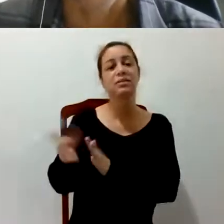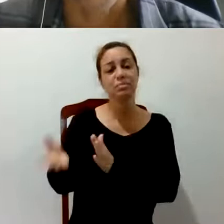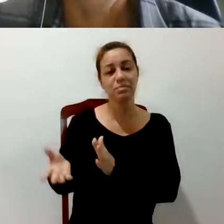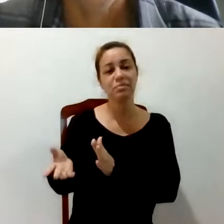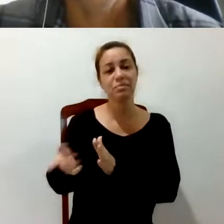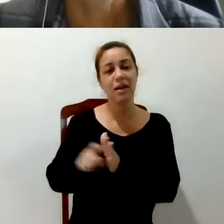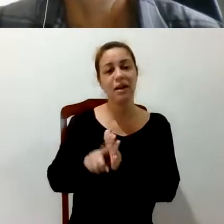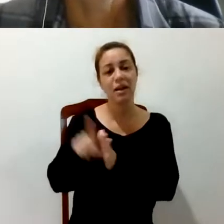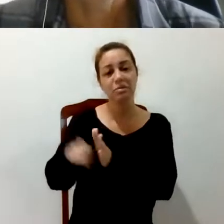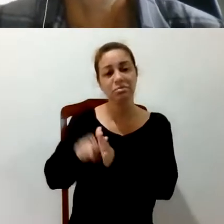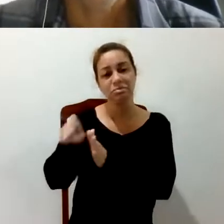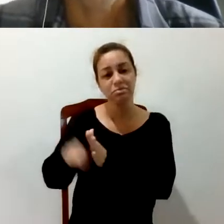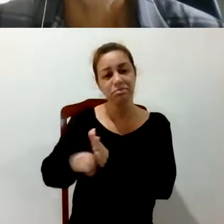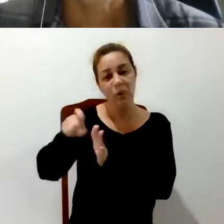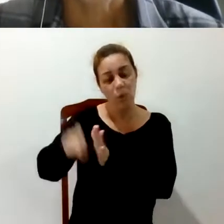né?